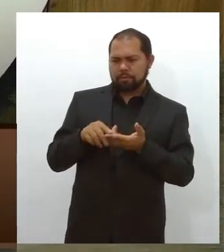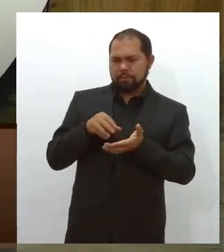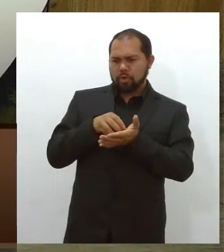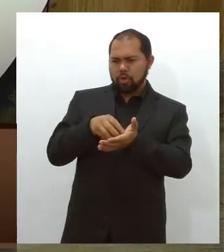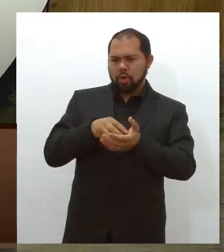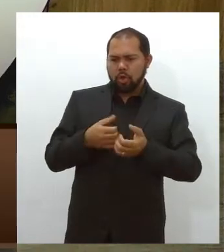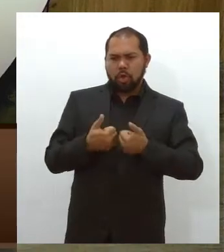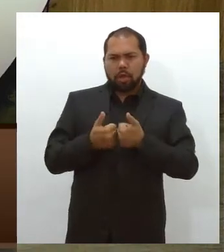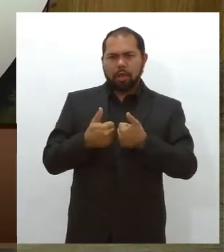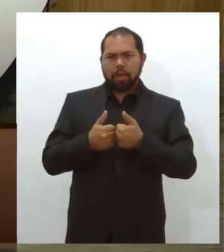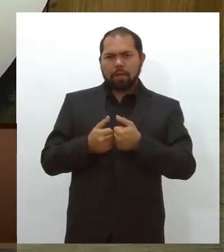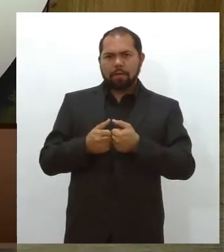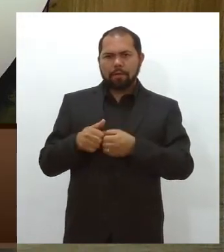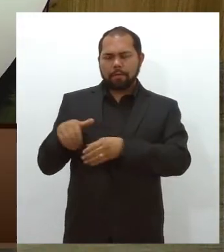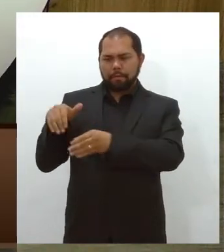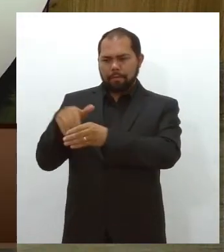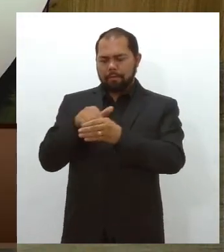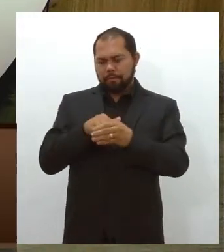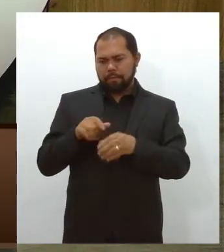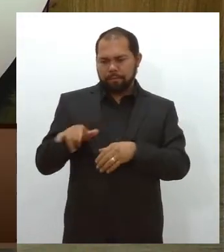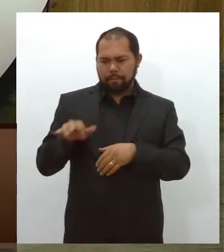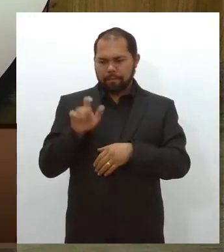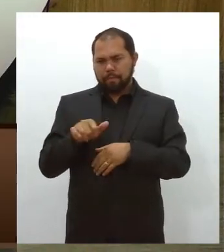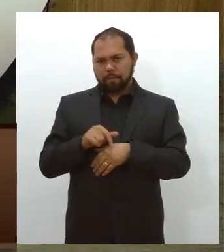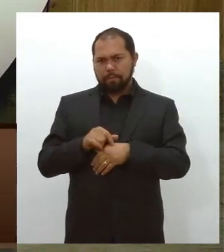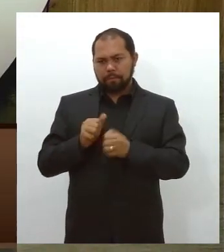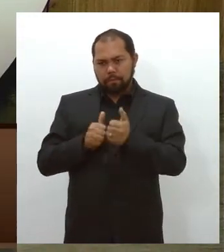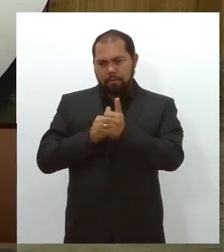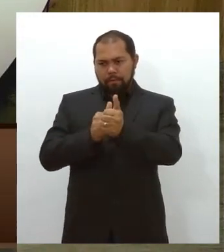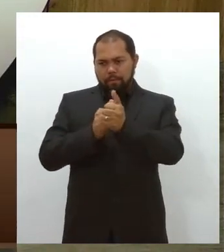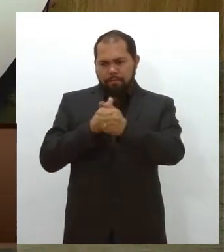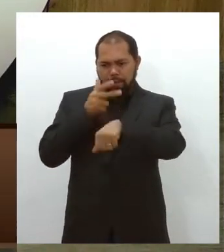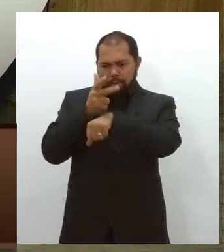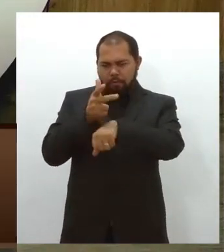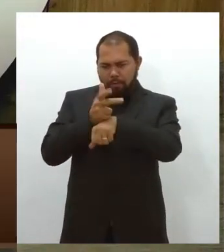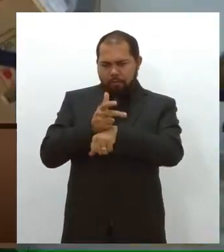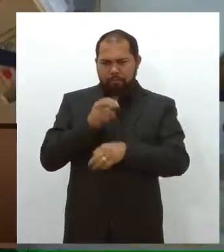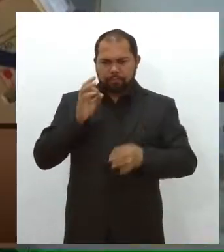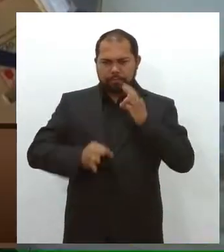acompanhar aqui um vídeo aí da Justiça Eleitoral tratando sobre essa questão. Vamos acompanhar.